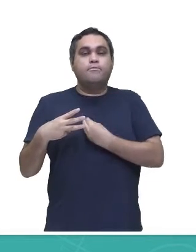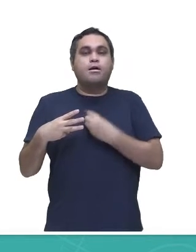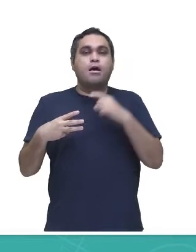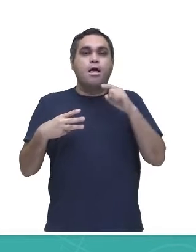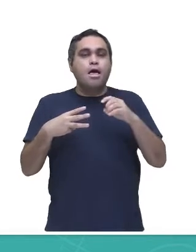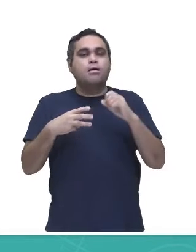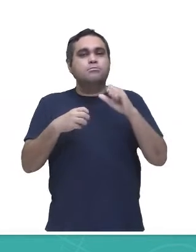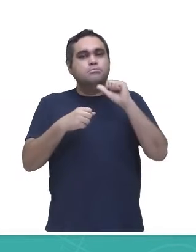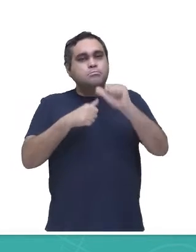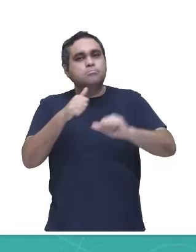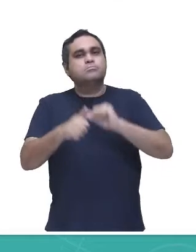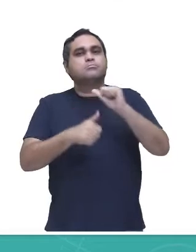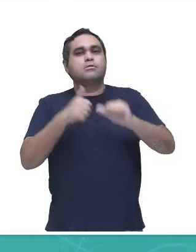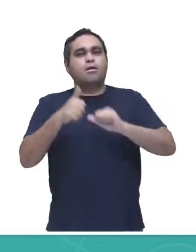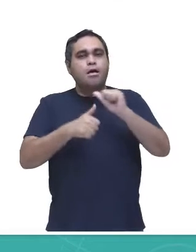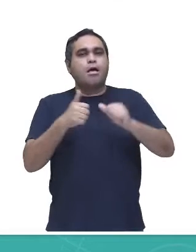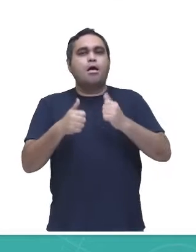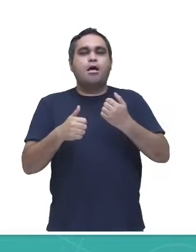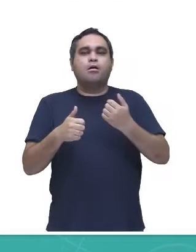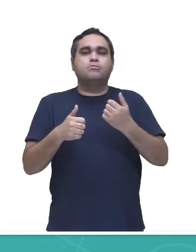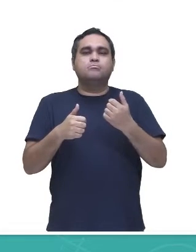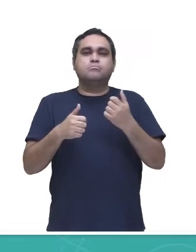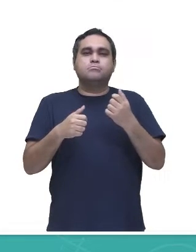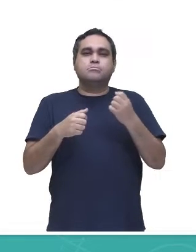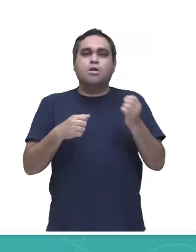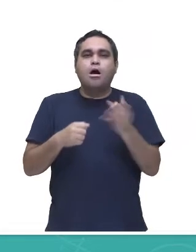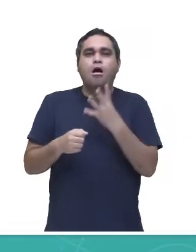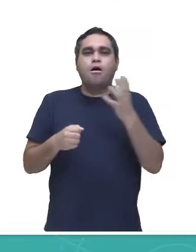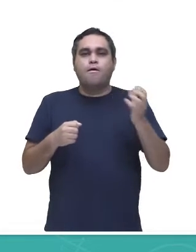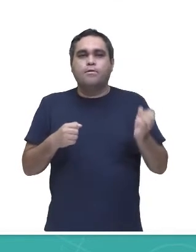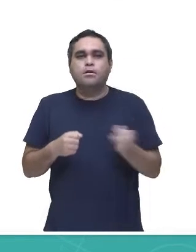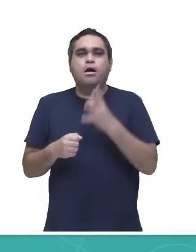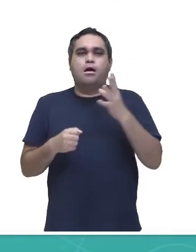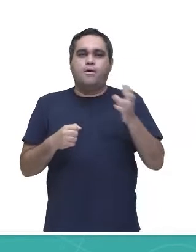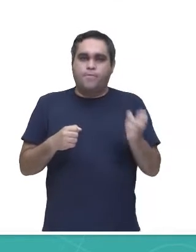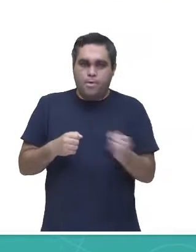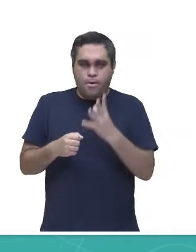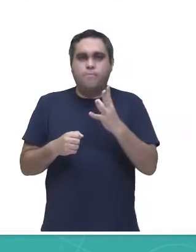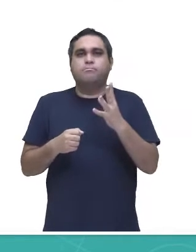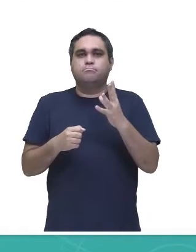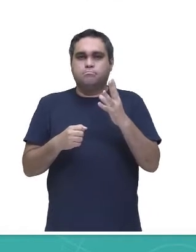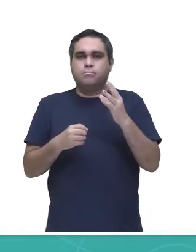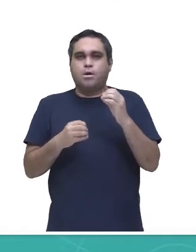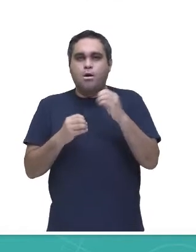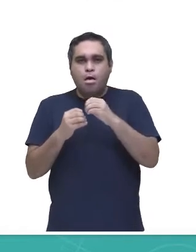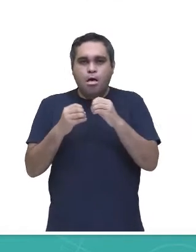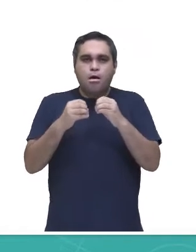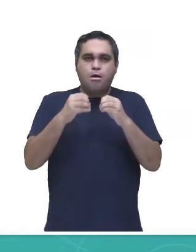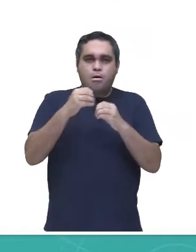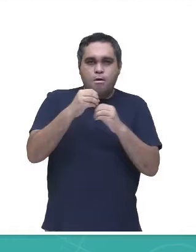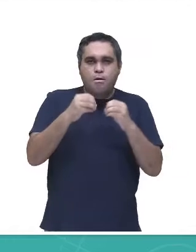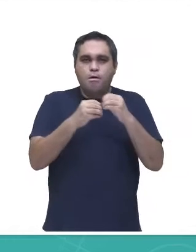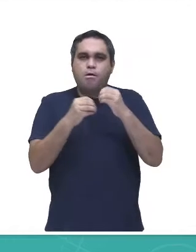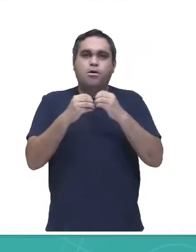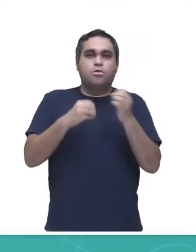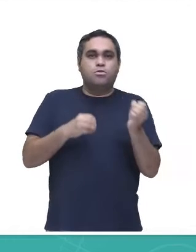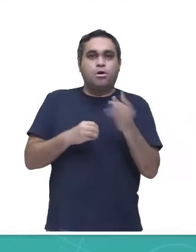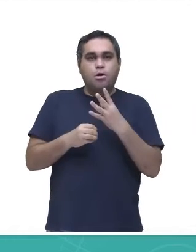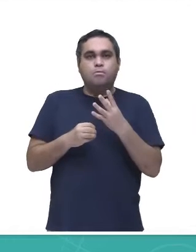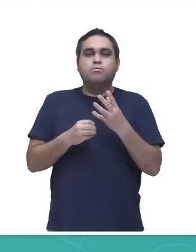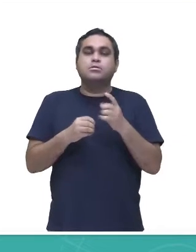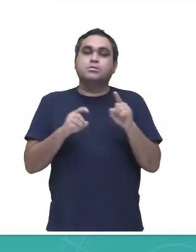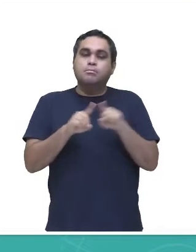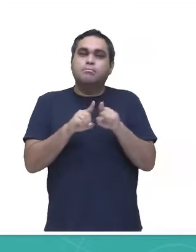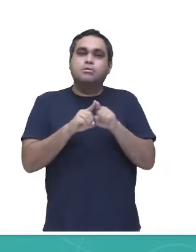de regeneração, elas estão se renovando, né? Se reformando, se reconstruindo, produzindo novas